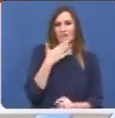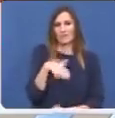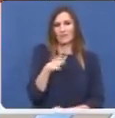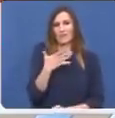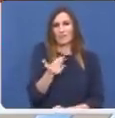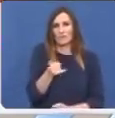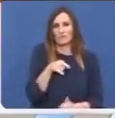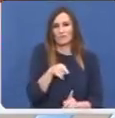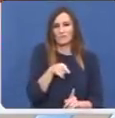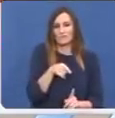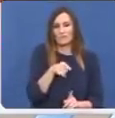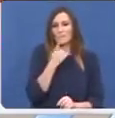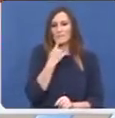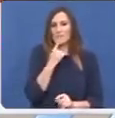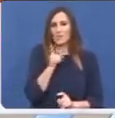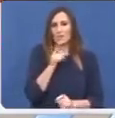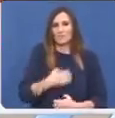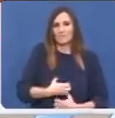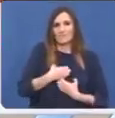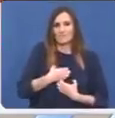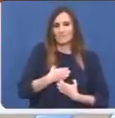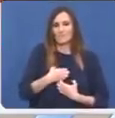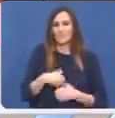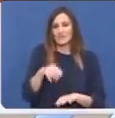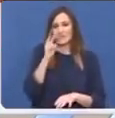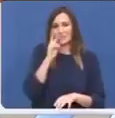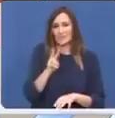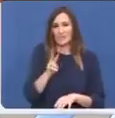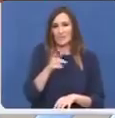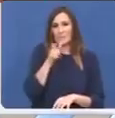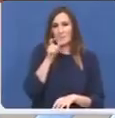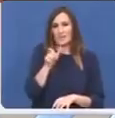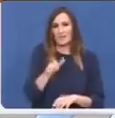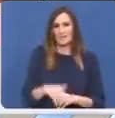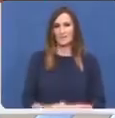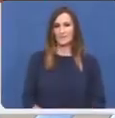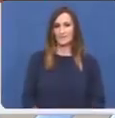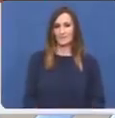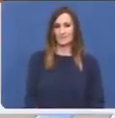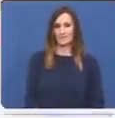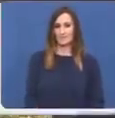anos, perceber o que é que ela viveu, mas vamos ouvir também as palavras da Sara.